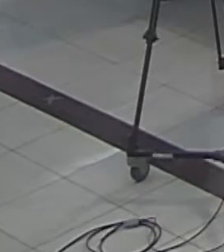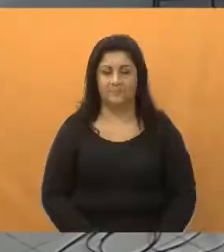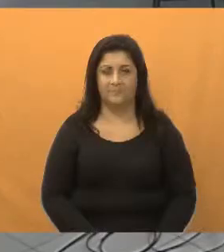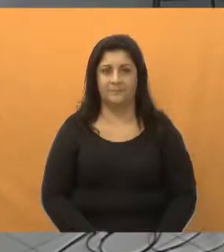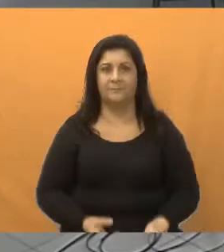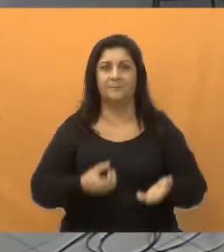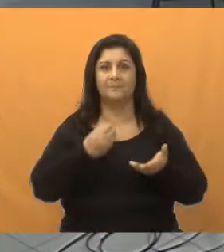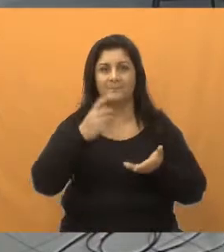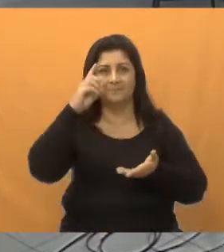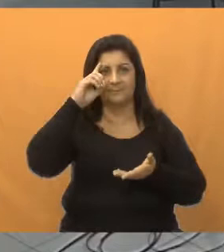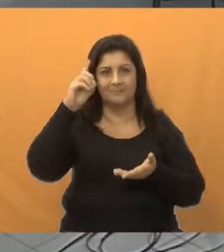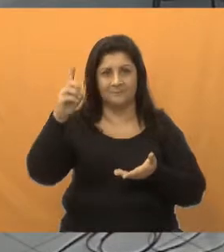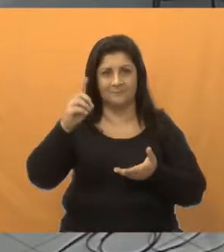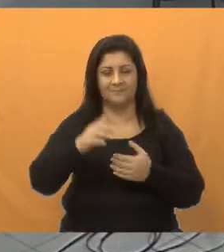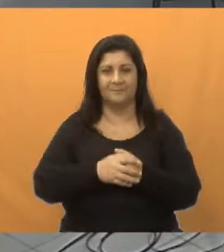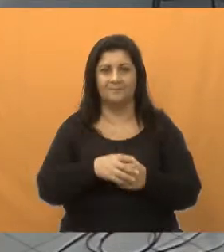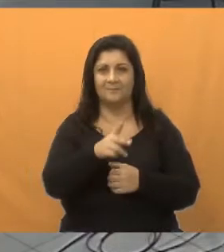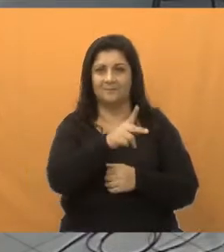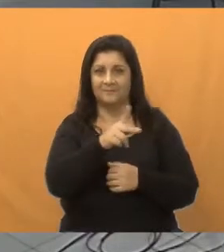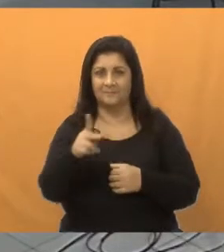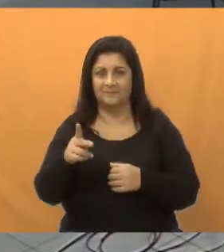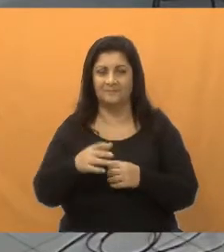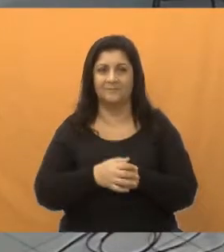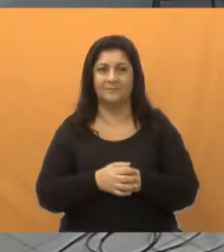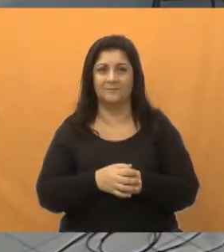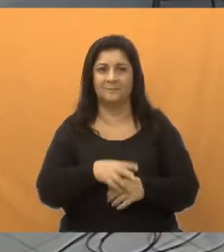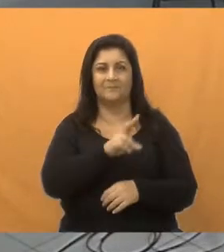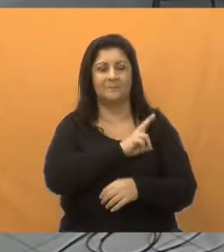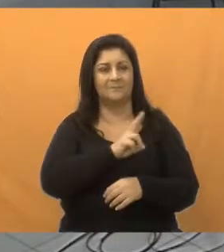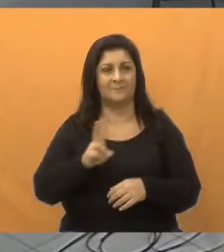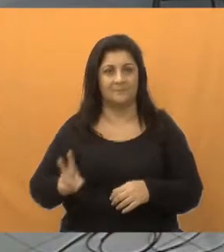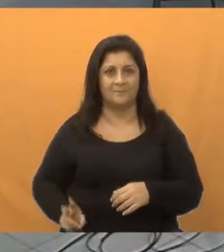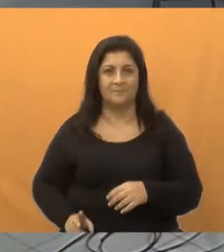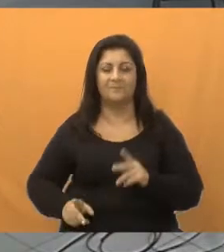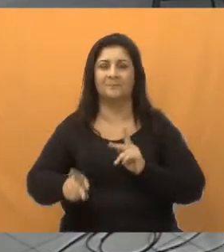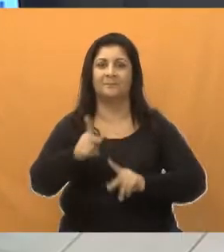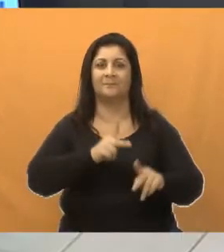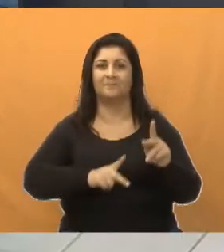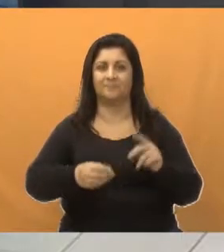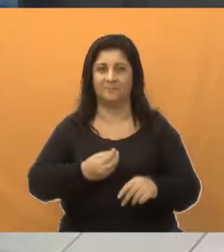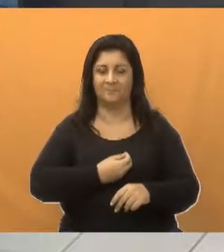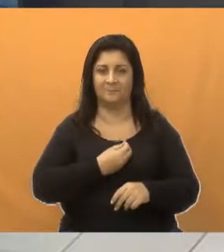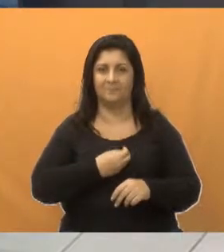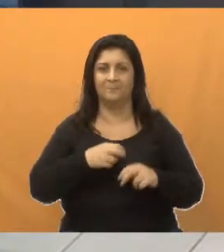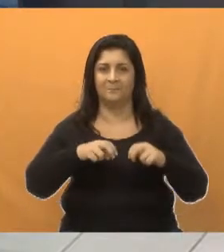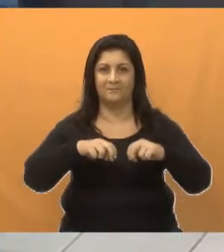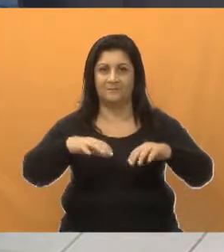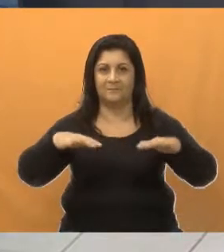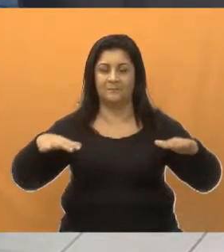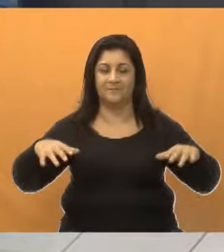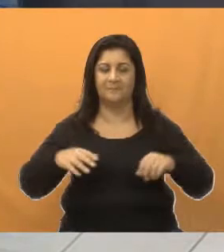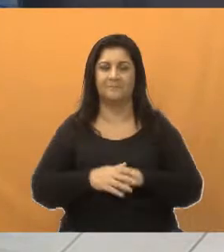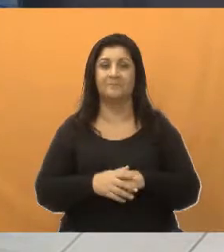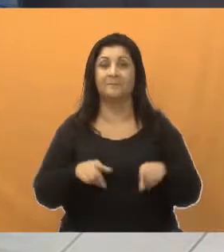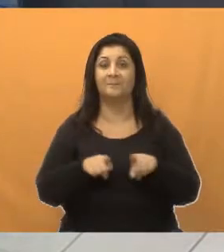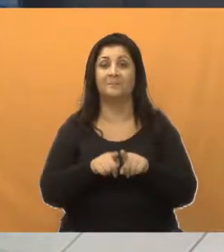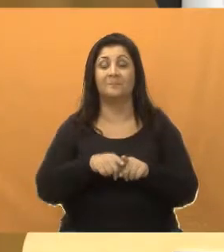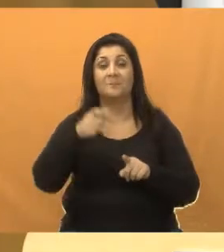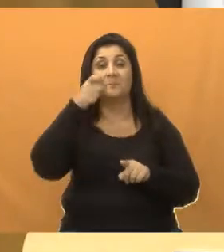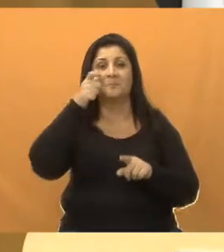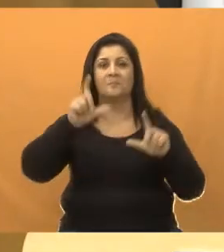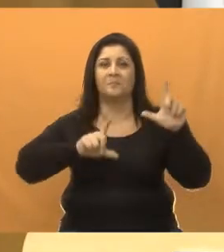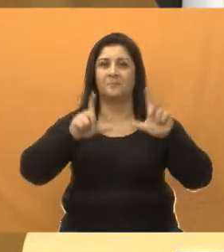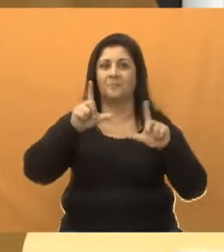Bom dia, senhor presidente, senhores e senhoras vereadores, público presente aqui, povo que nos assiste aí através da TV,